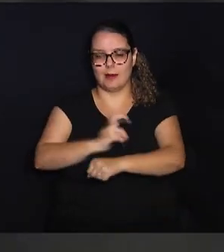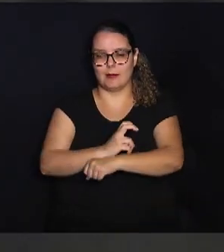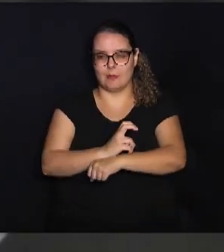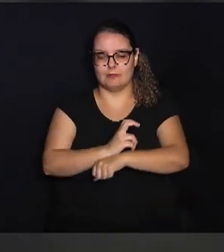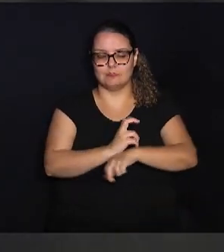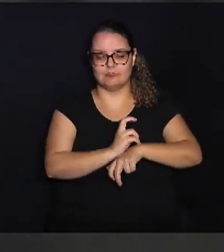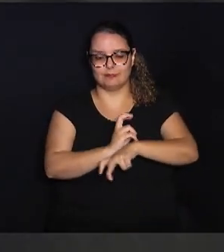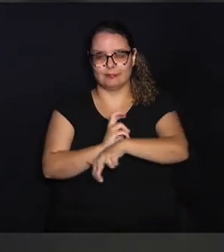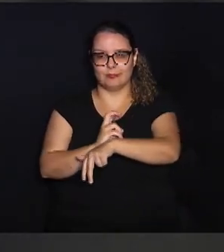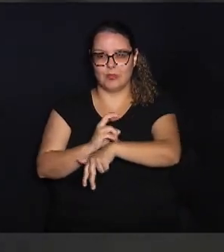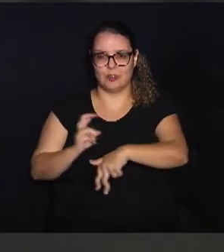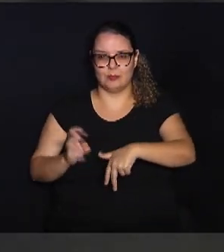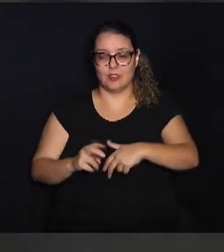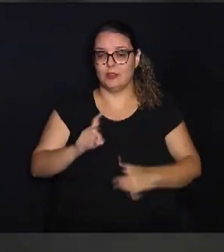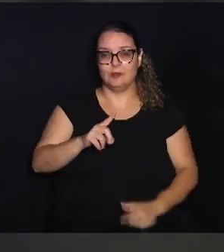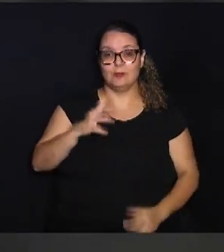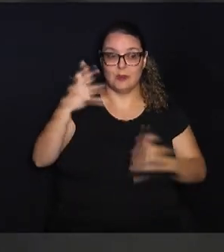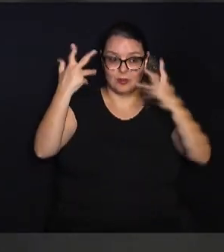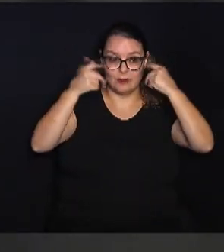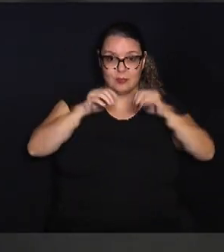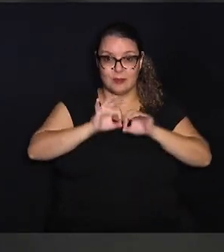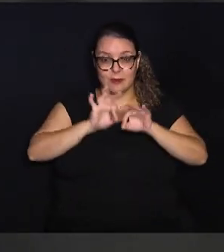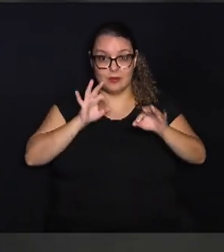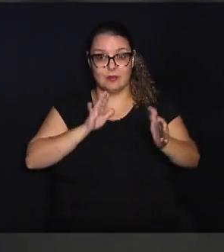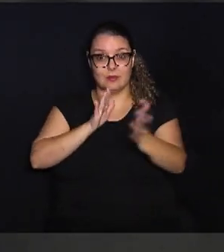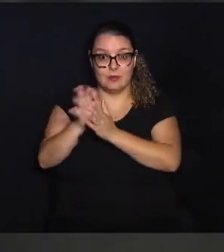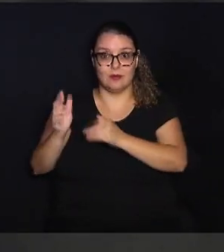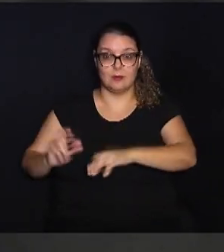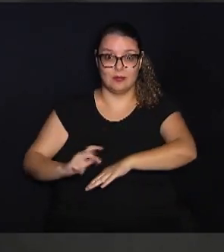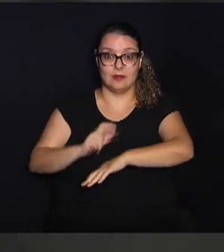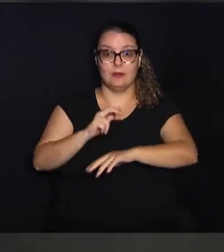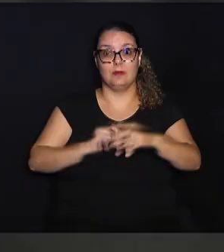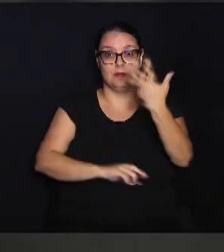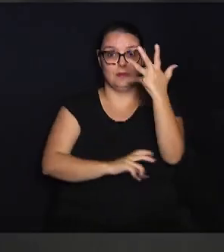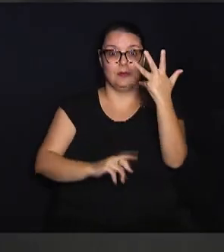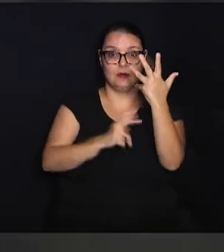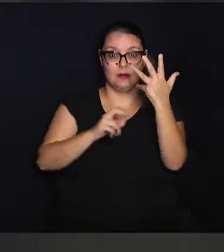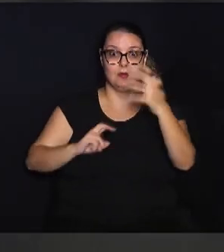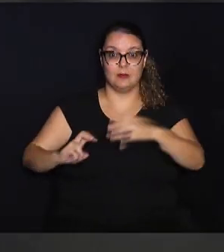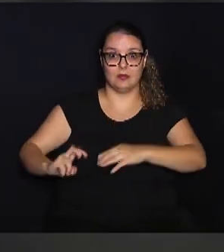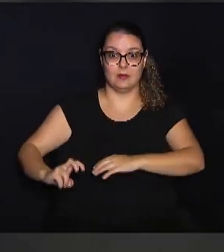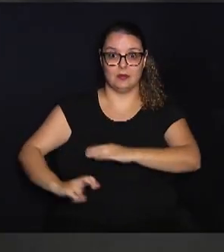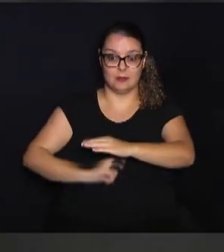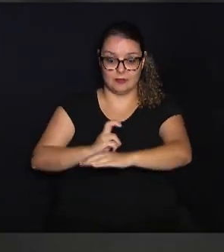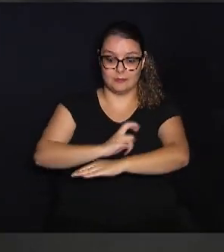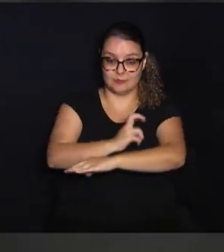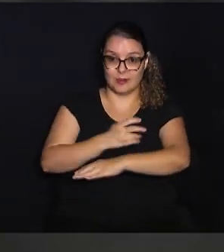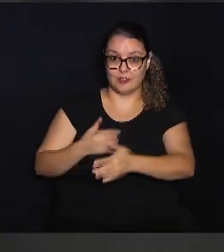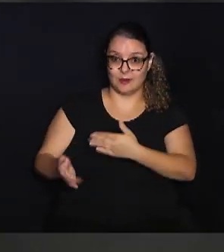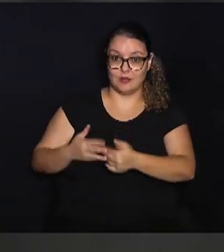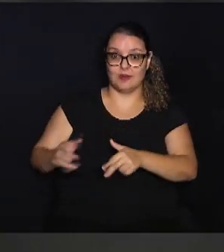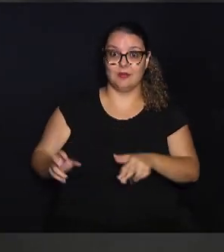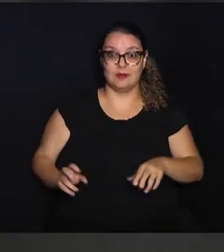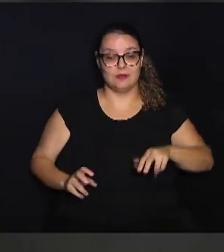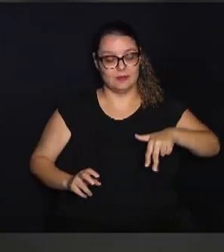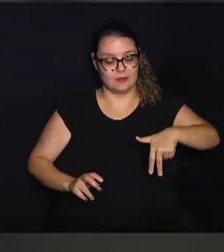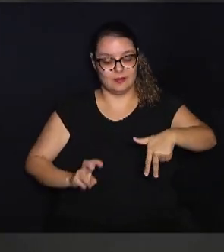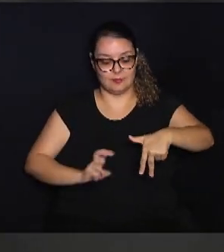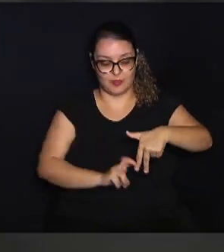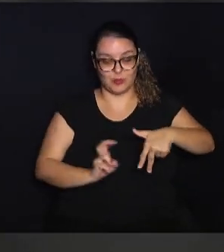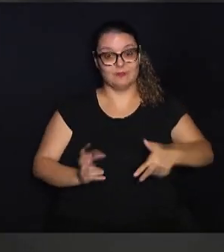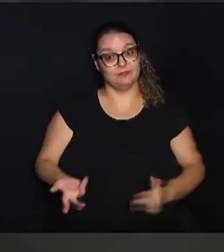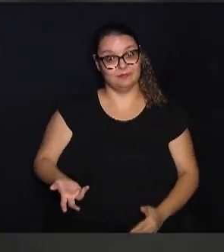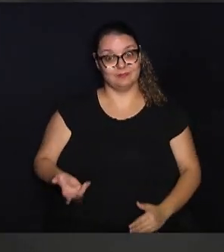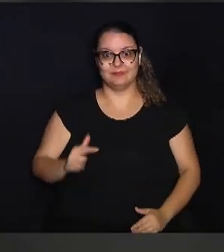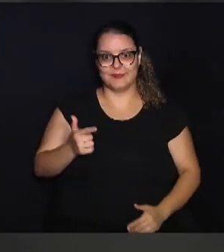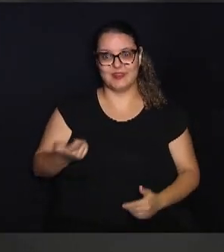eu não tenho medo do leão que você vê de longe ali, se dá tempo de você subir na árvore, mas a cobra que sai de qualquer lugar e morde seu calcanhar, você não tem jeito, né?